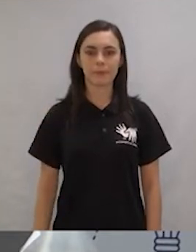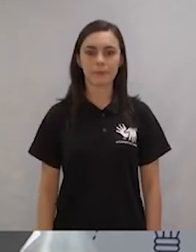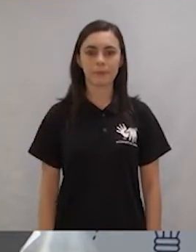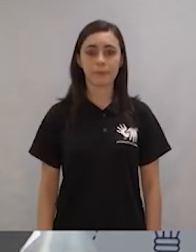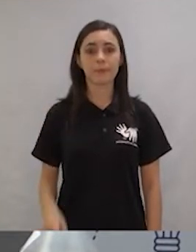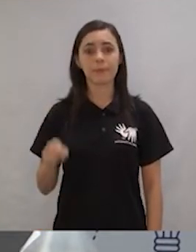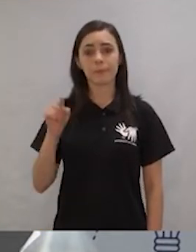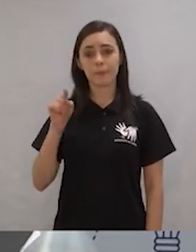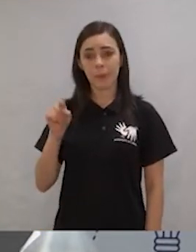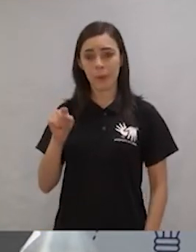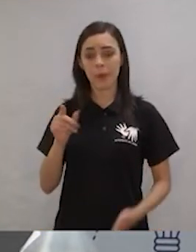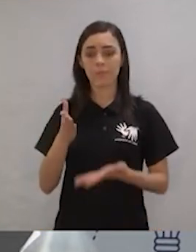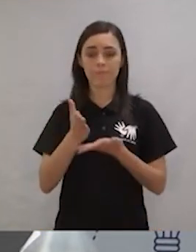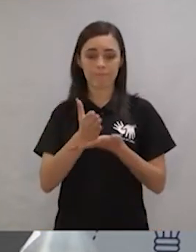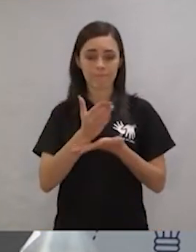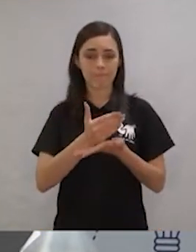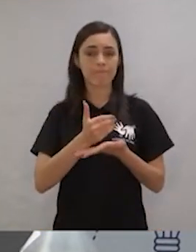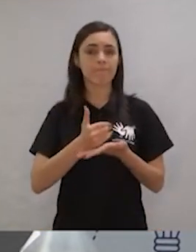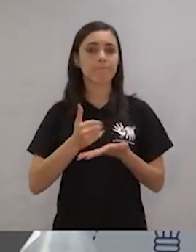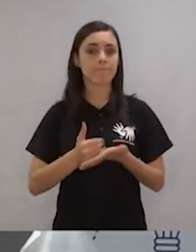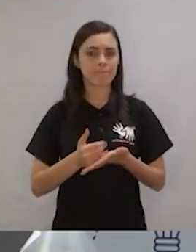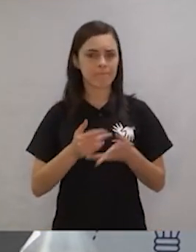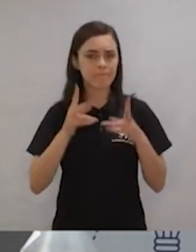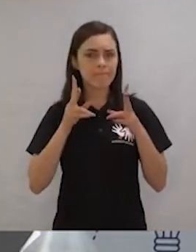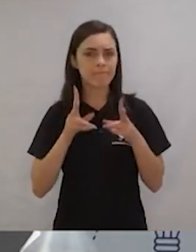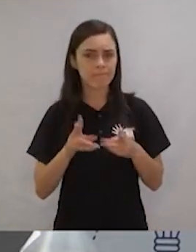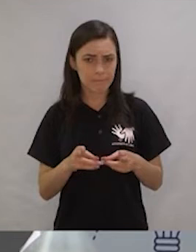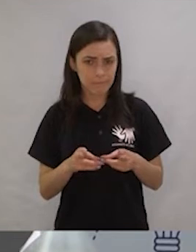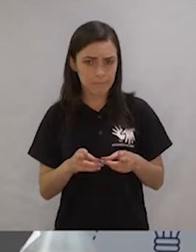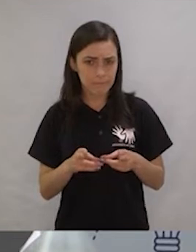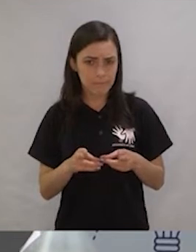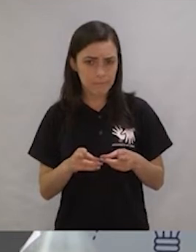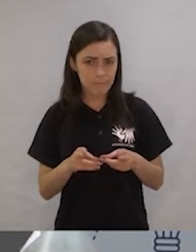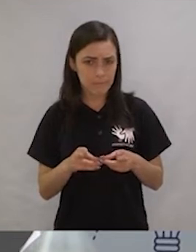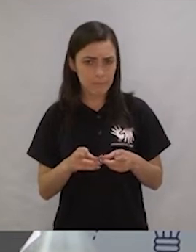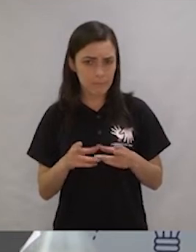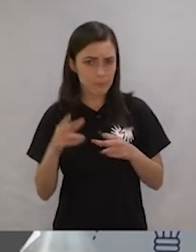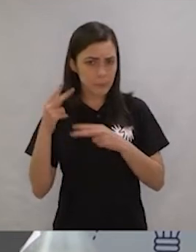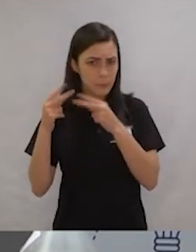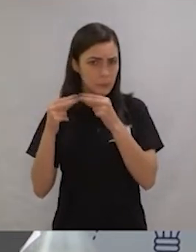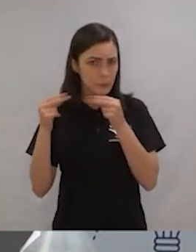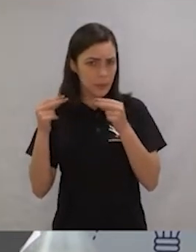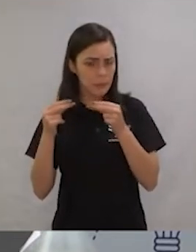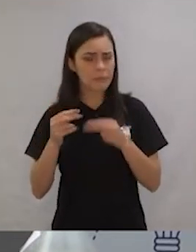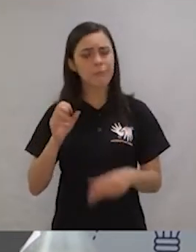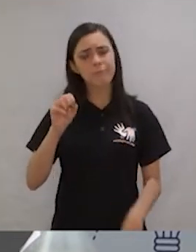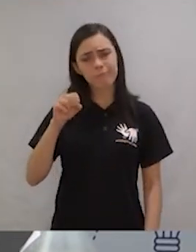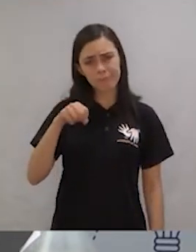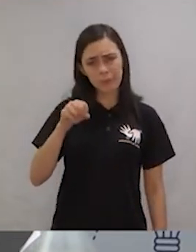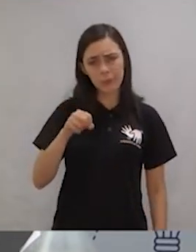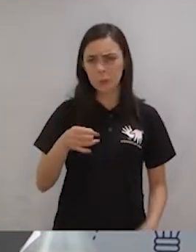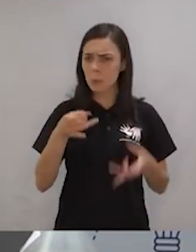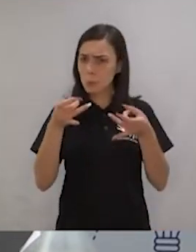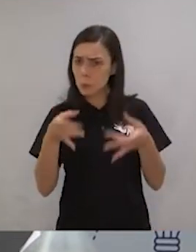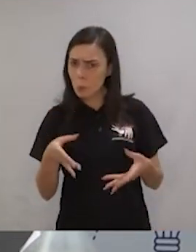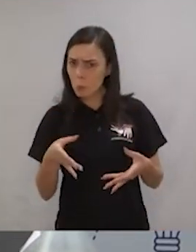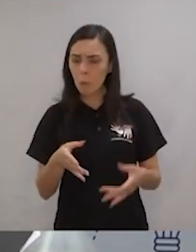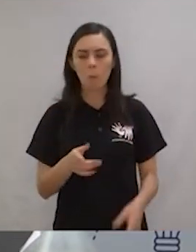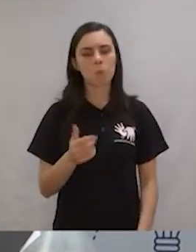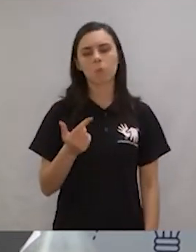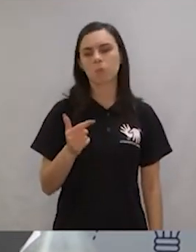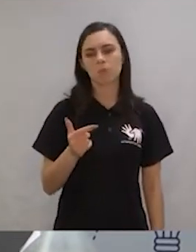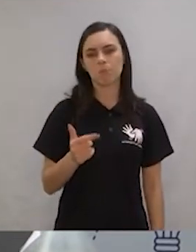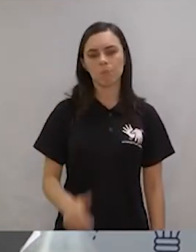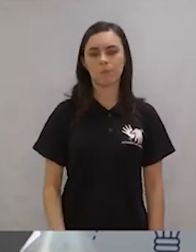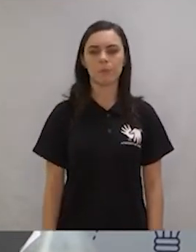1, 2, 3, 4, 5. Laura repartiu de forma igual essa quantidade de laços? Sim. Sobrou algum?